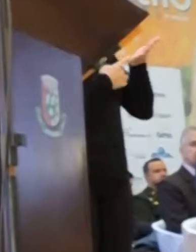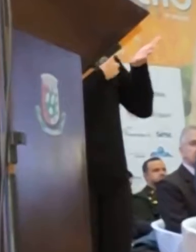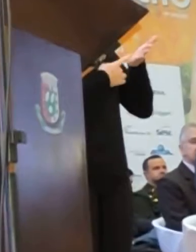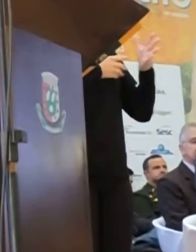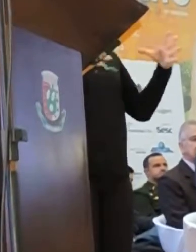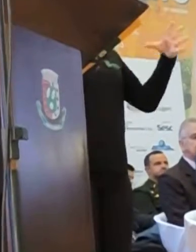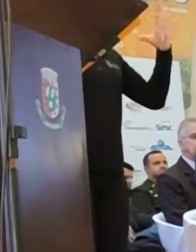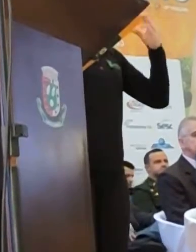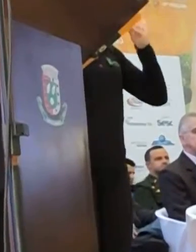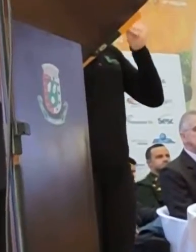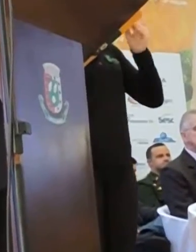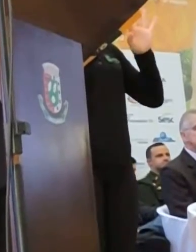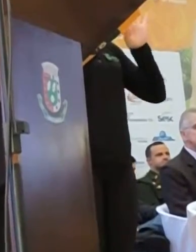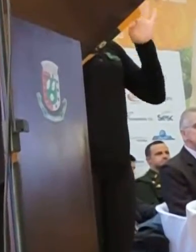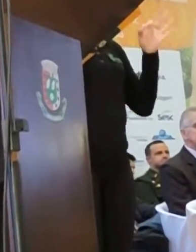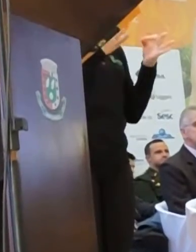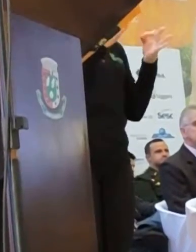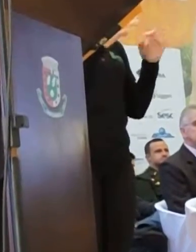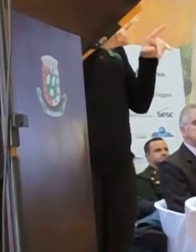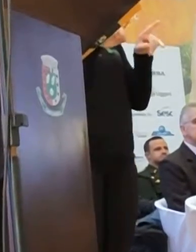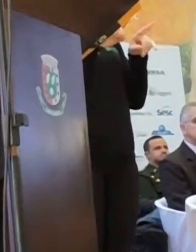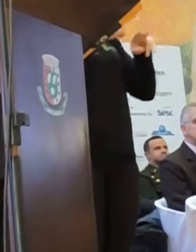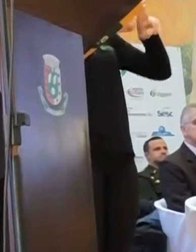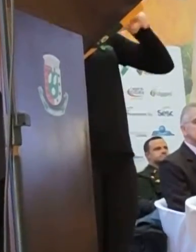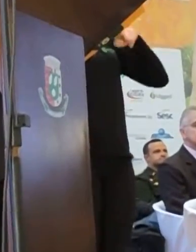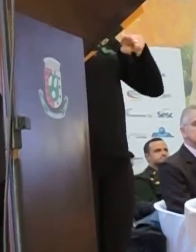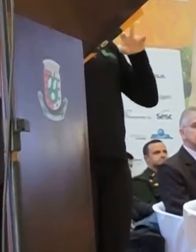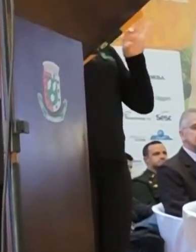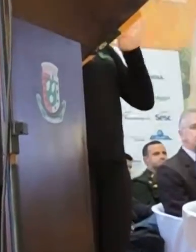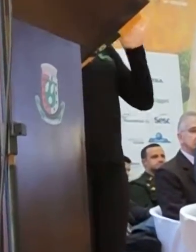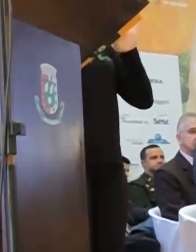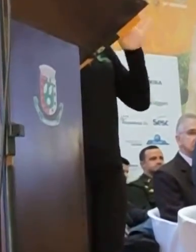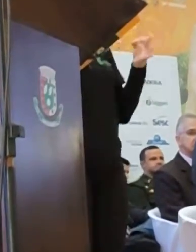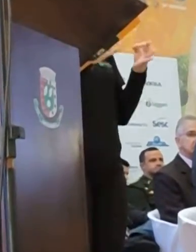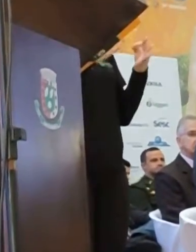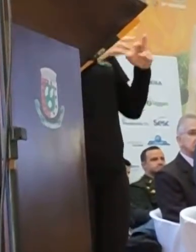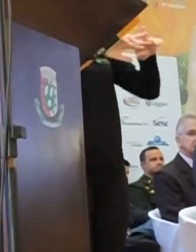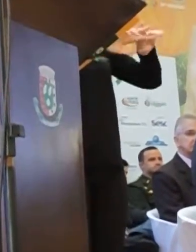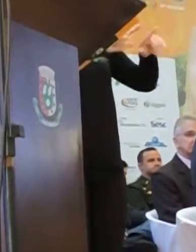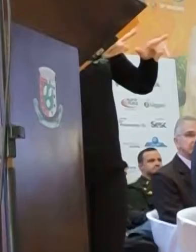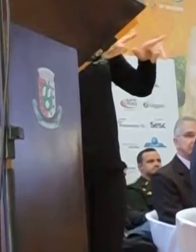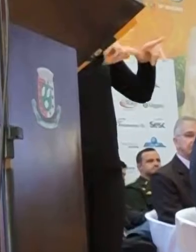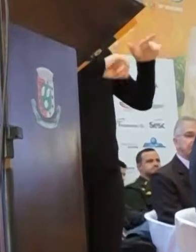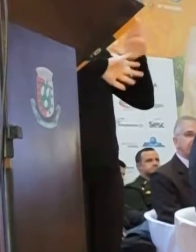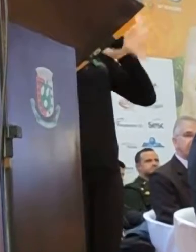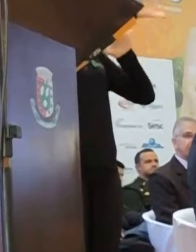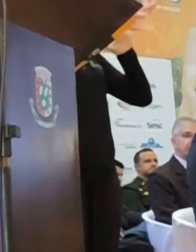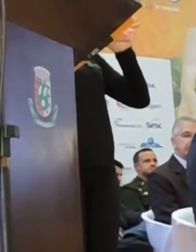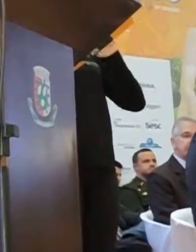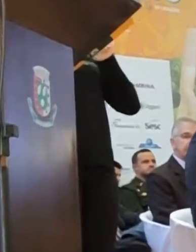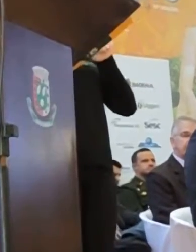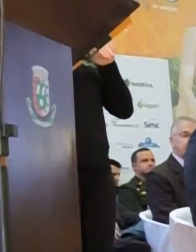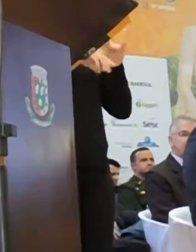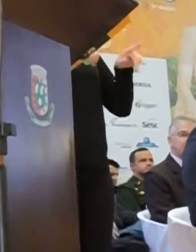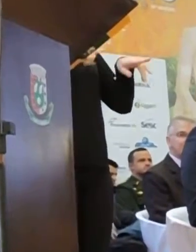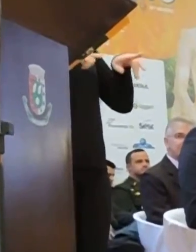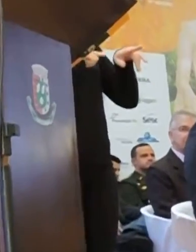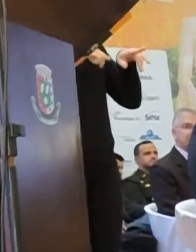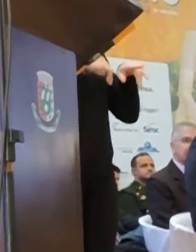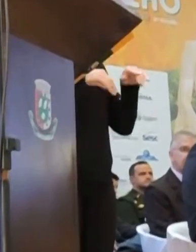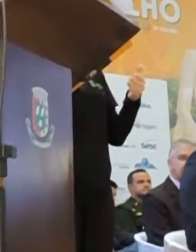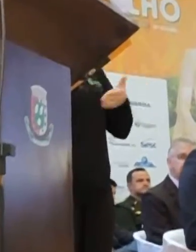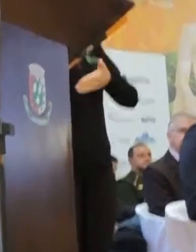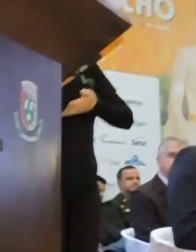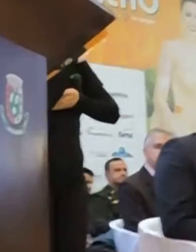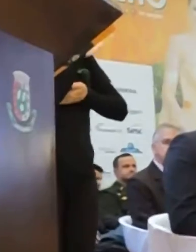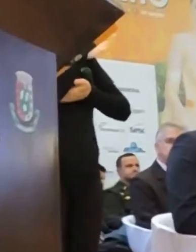fosse simplificado. A simplicidade é inimiga da corrupção, é amiga da rapidez e